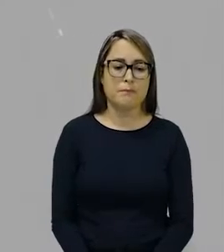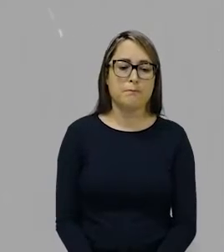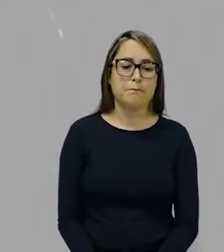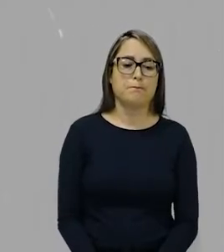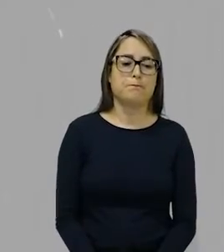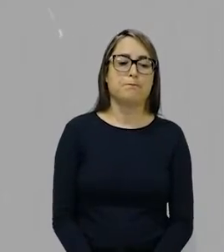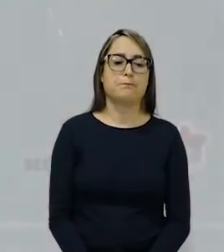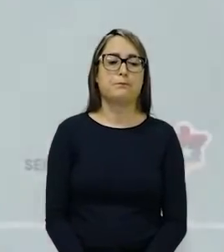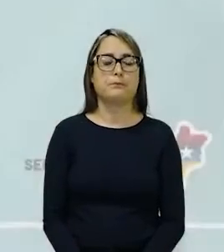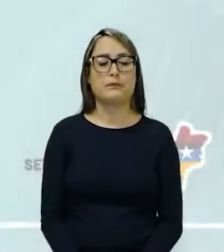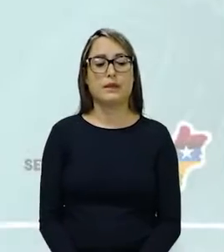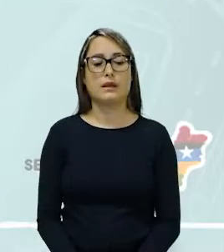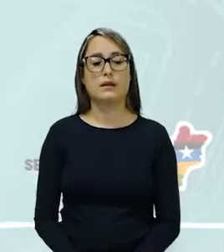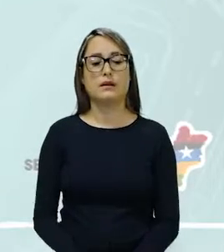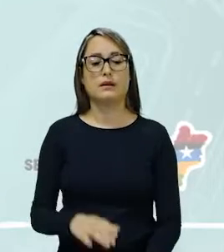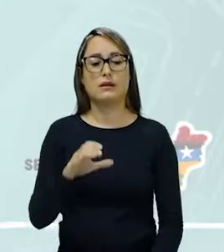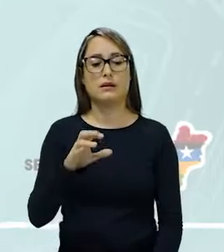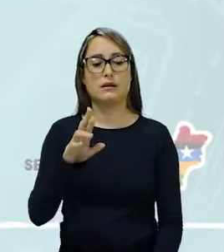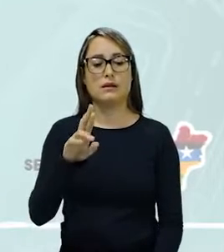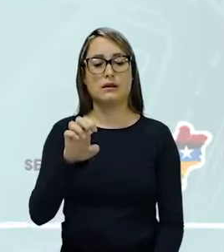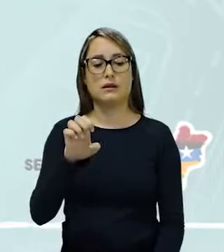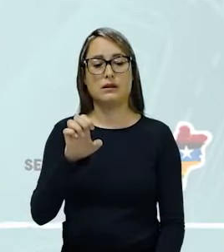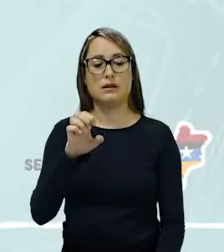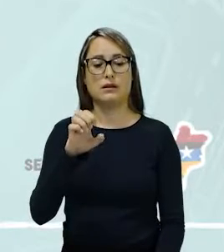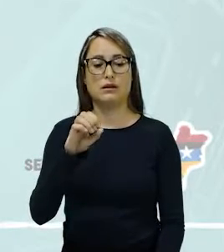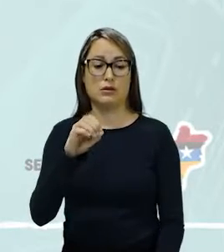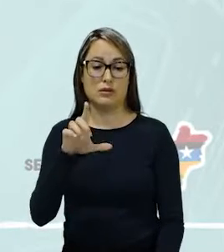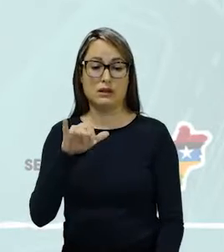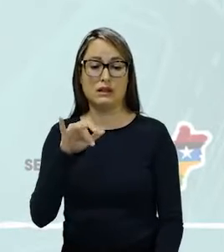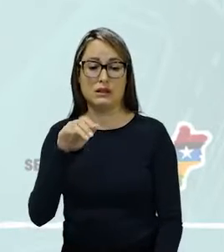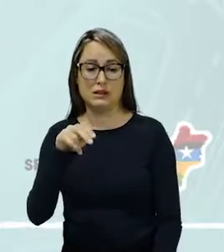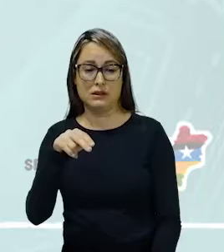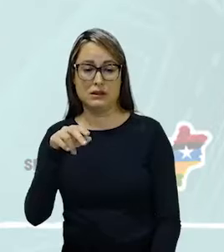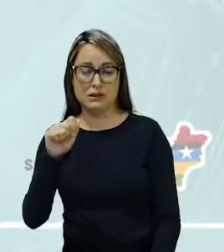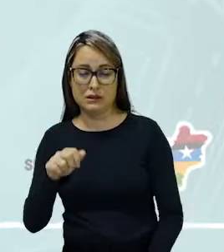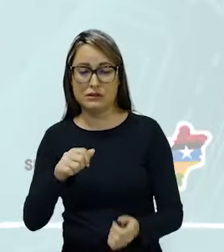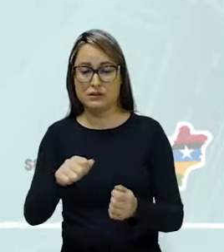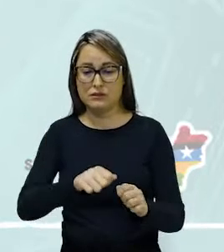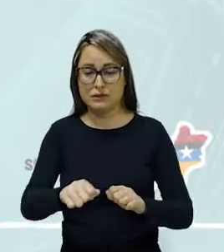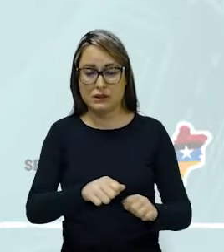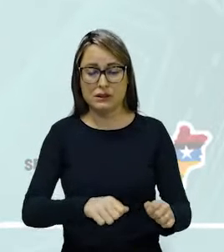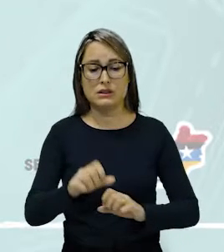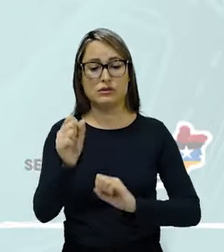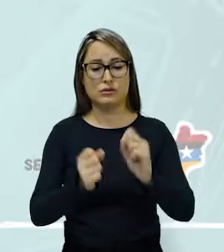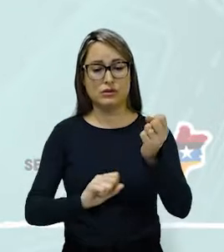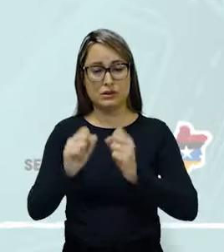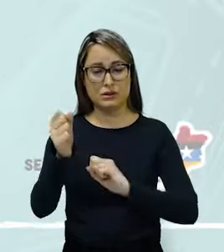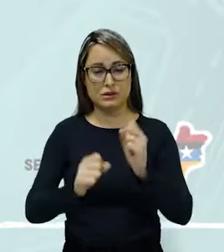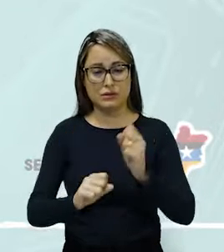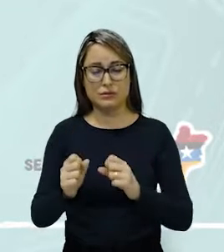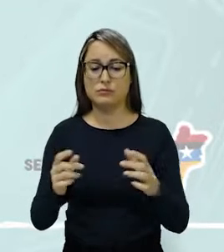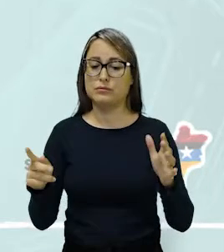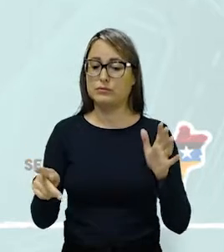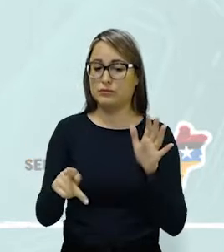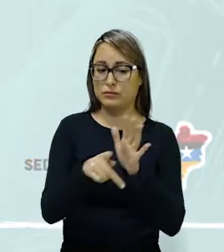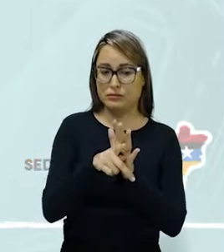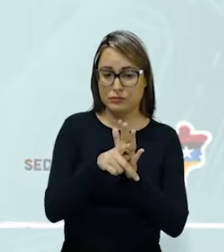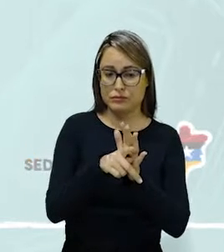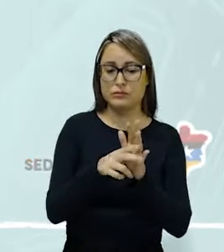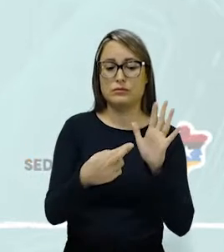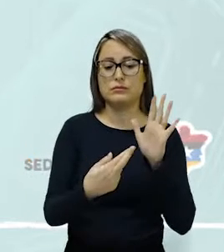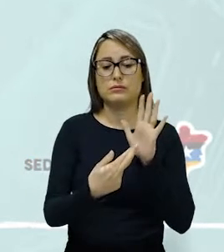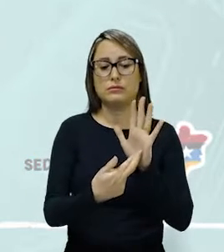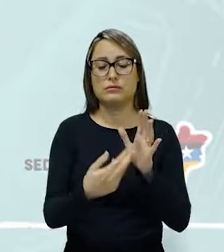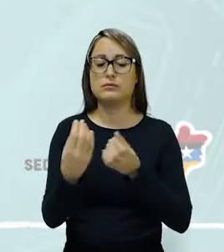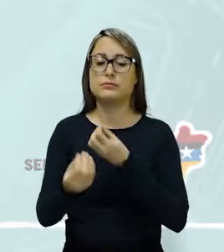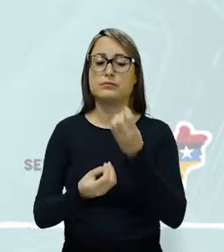Terceira questão. A creolina é um desinfetante industrial. Um de seus componentes pode ser